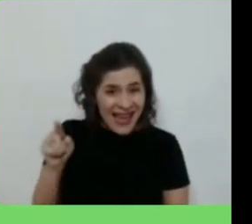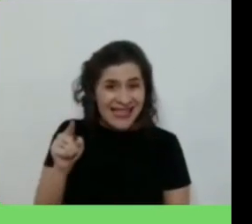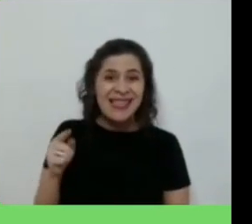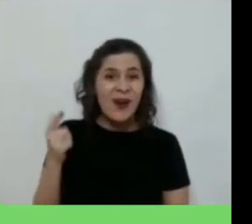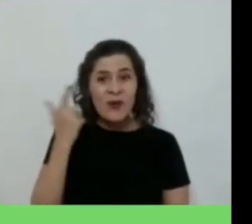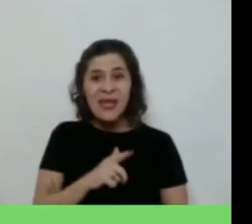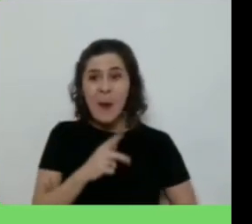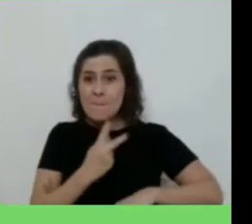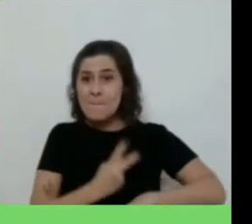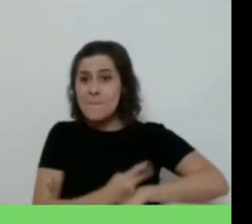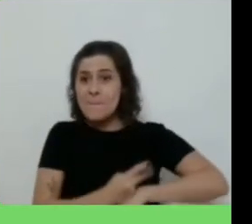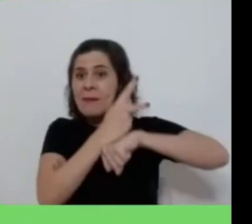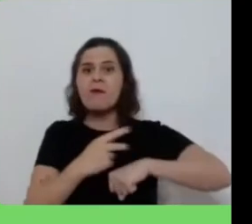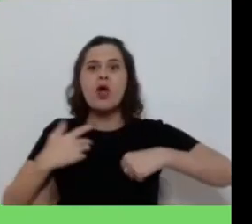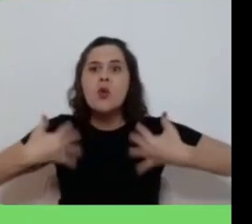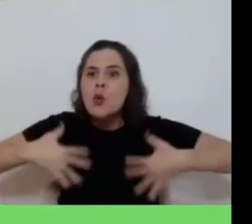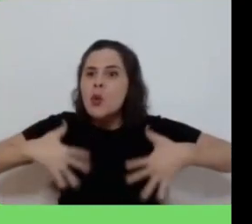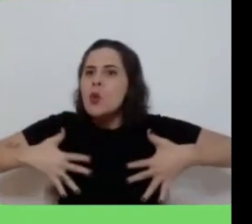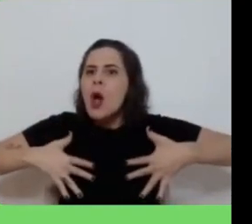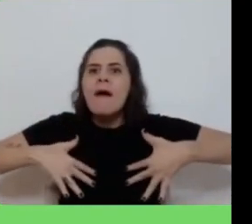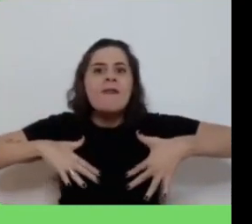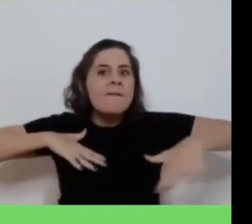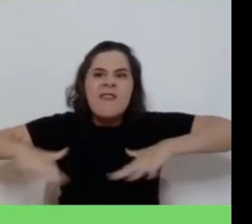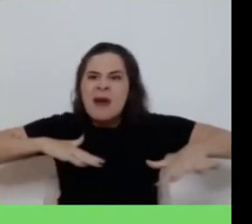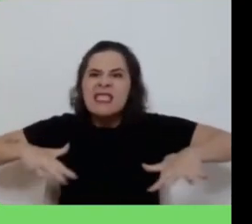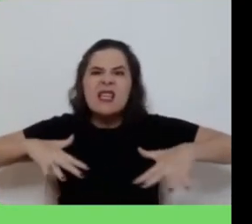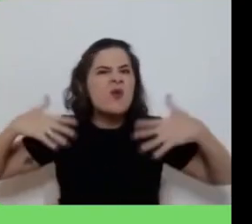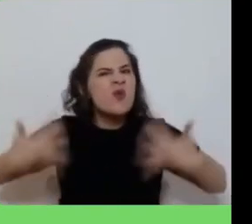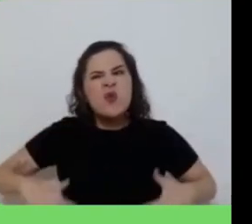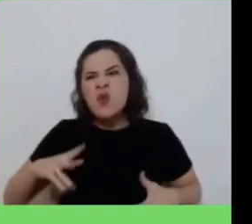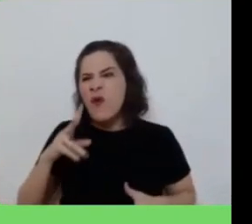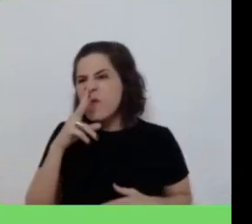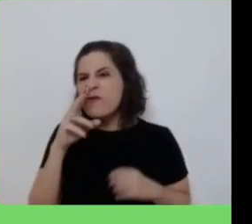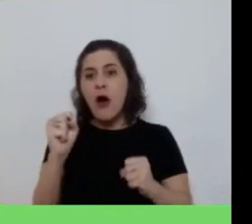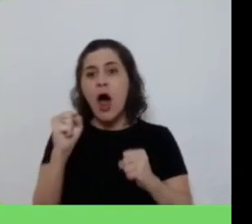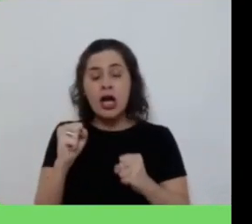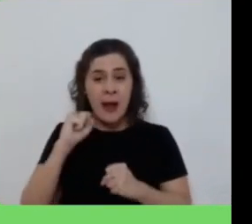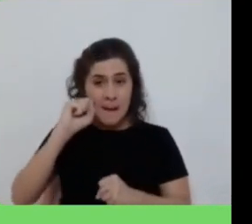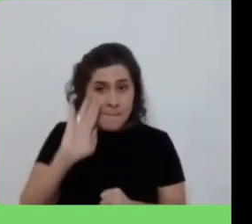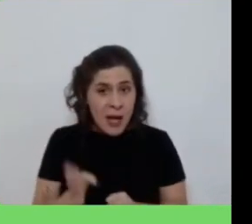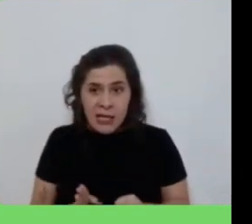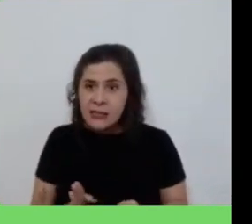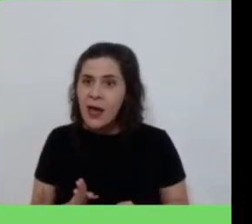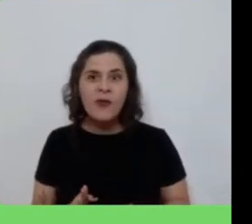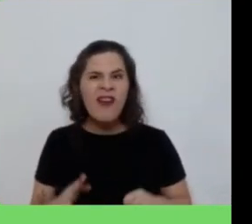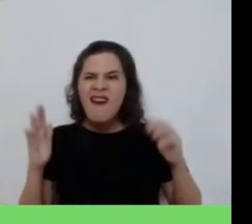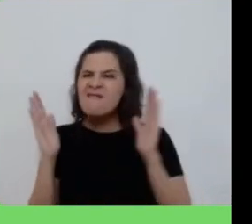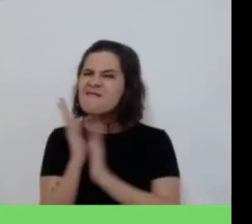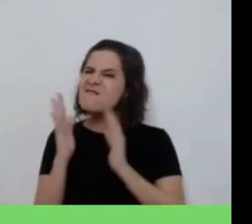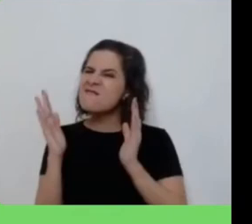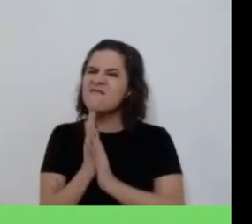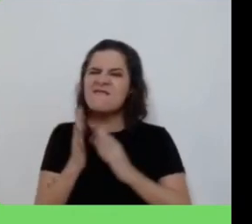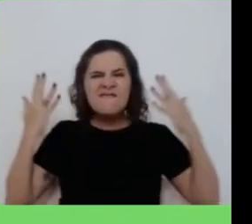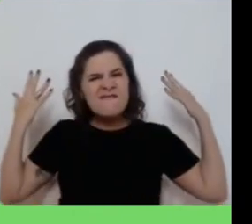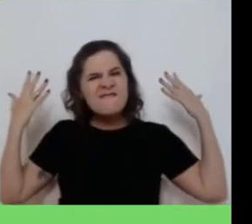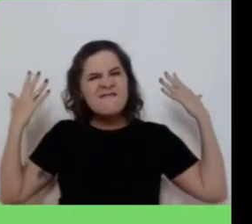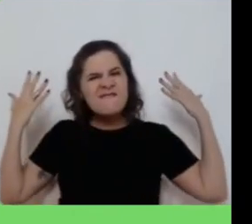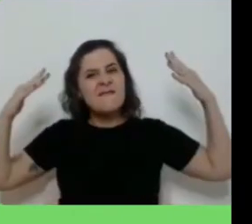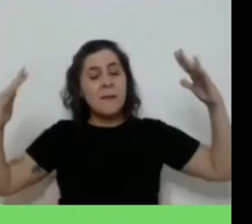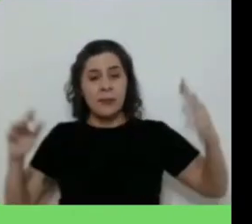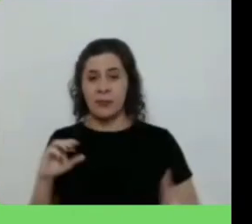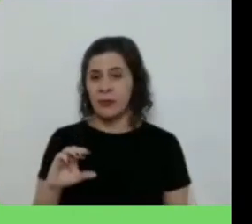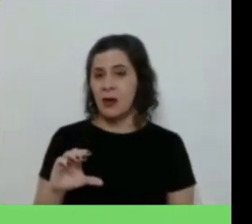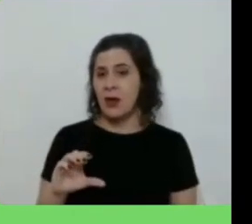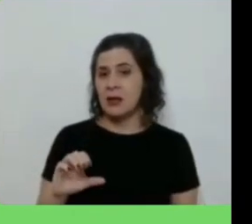assim o o Brasil caiu assim comemorando mesmo porque Celeste não é um jogo brasileiro Celeste é um jogo